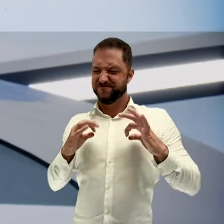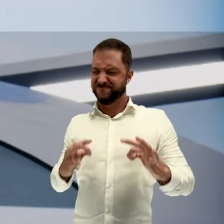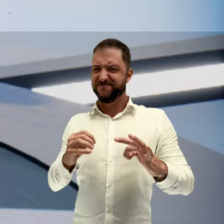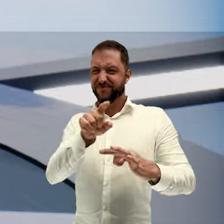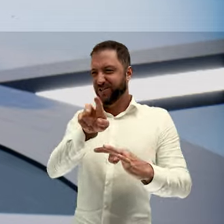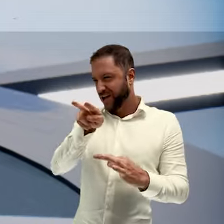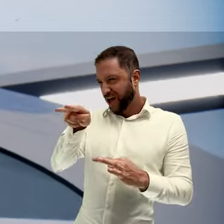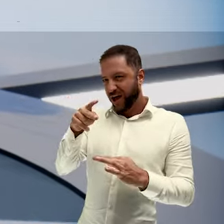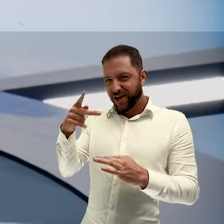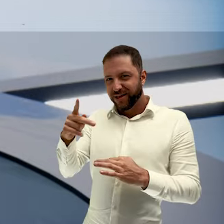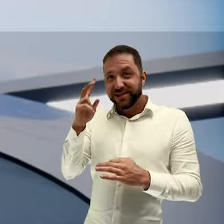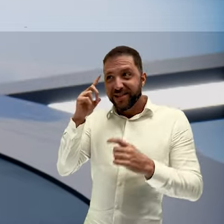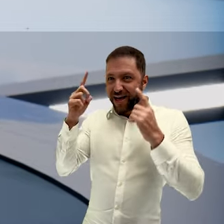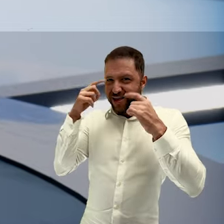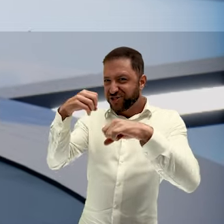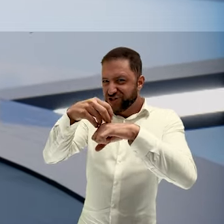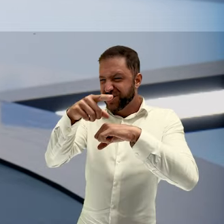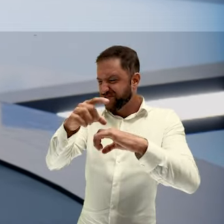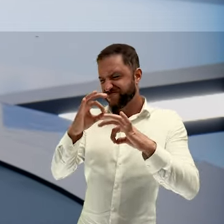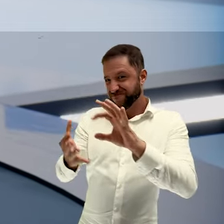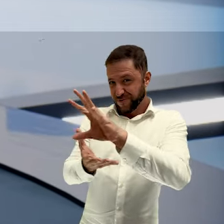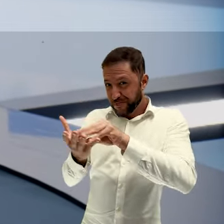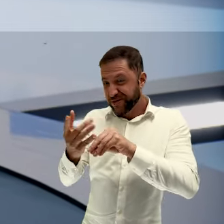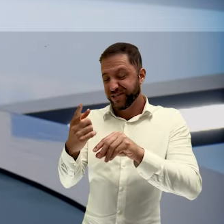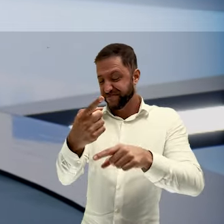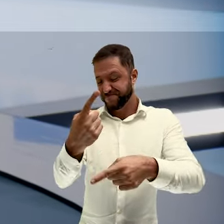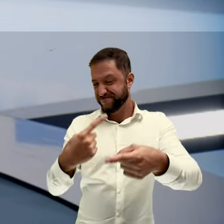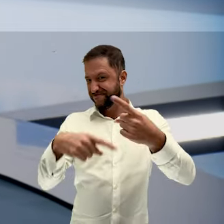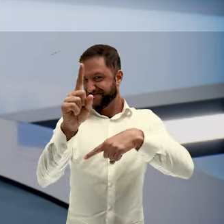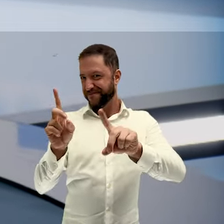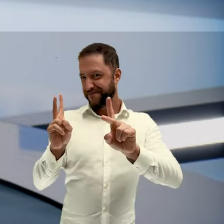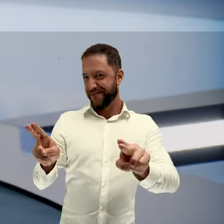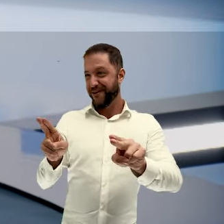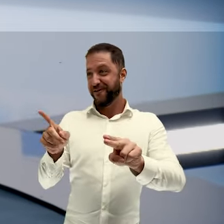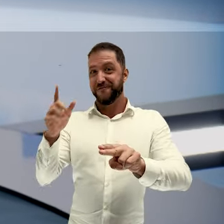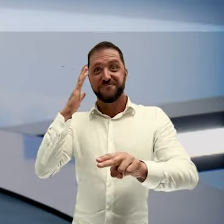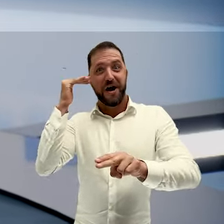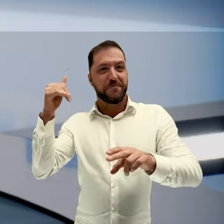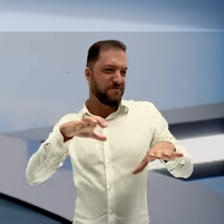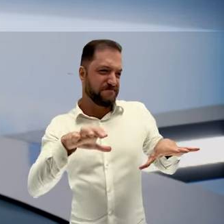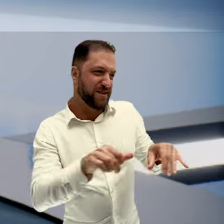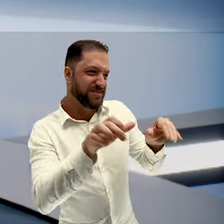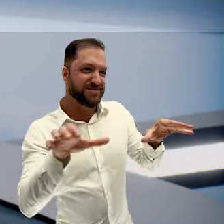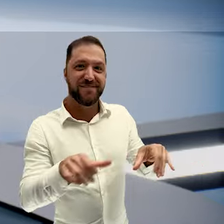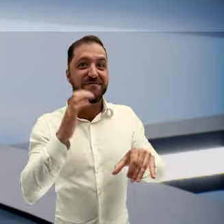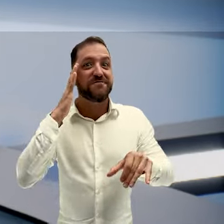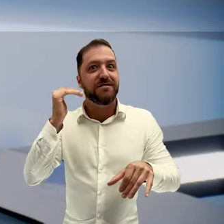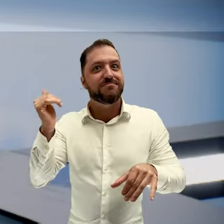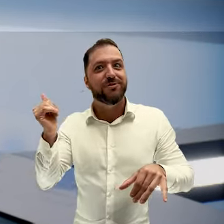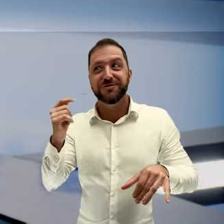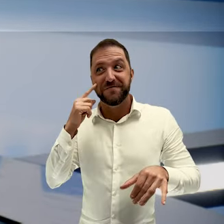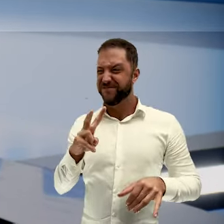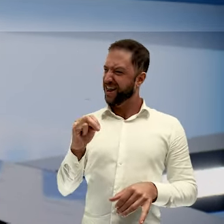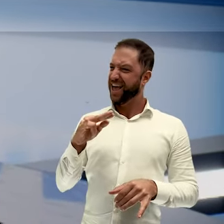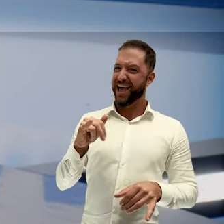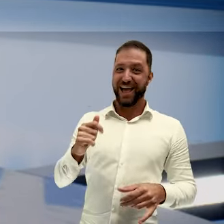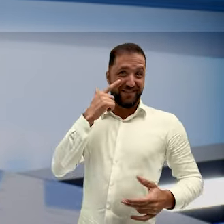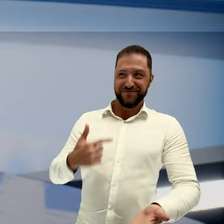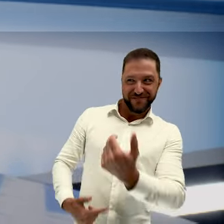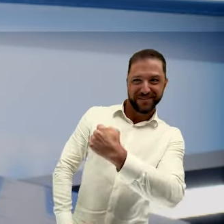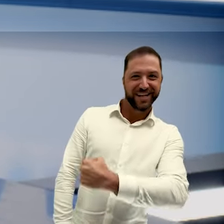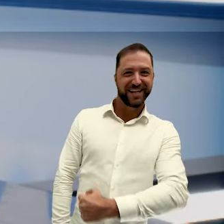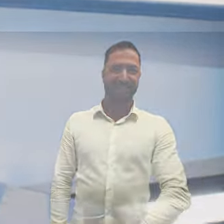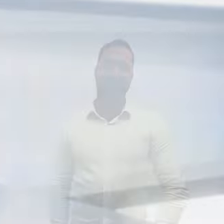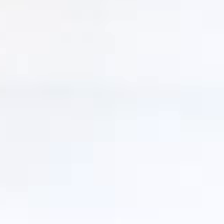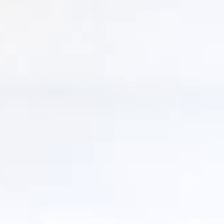se tornar uma empresária de sucesso com as dicas da massoterapeuta dos famosos, Vânia Silva. É com você,